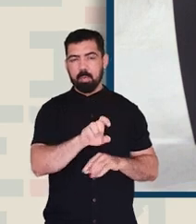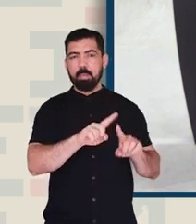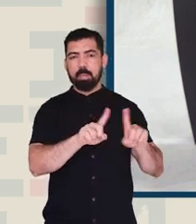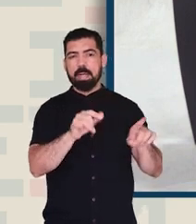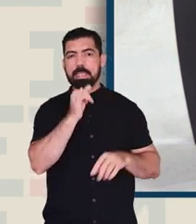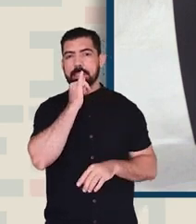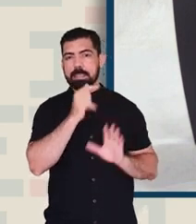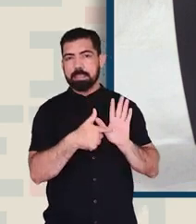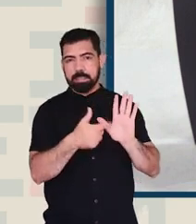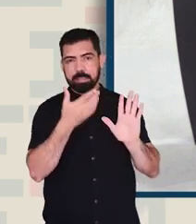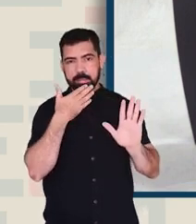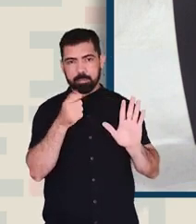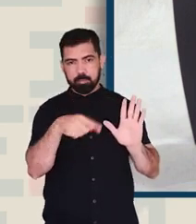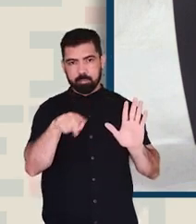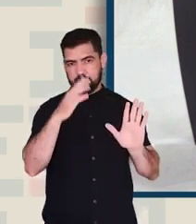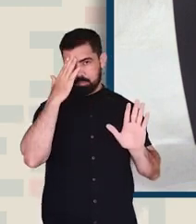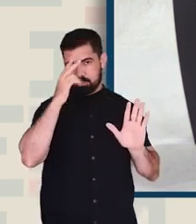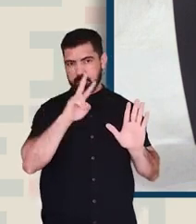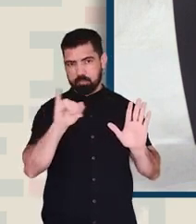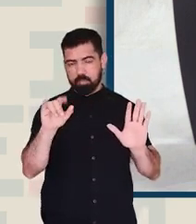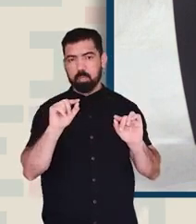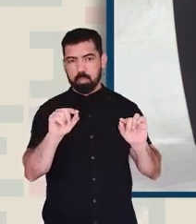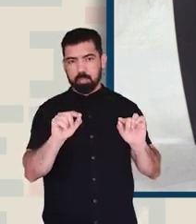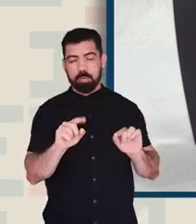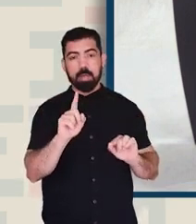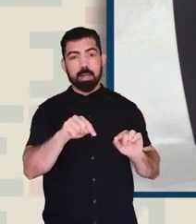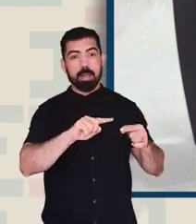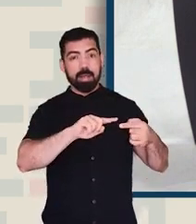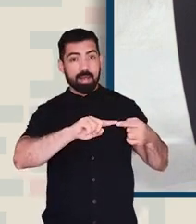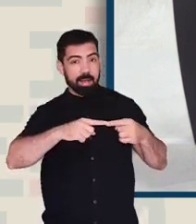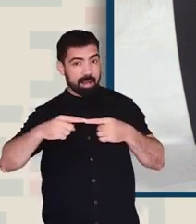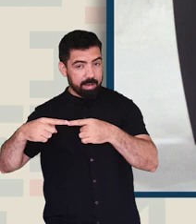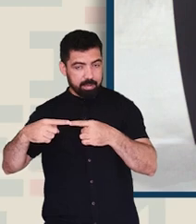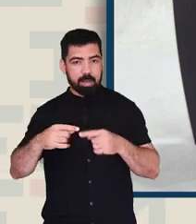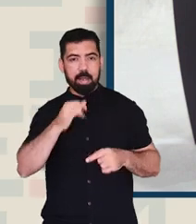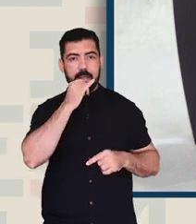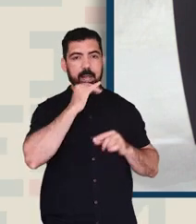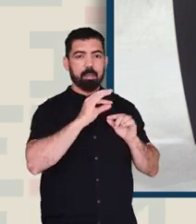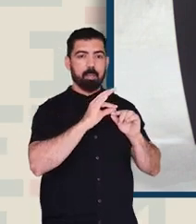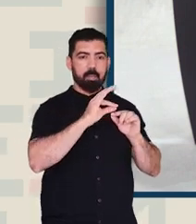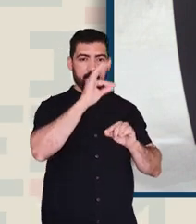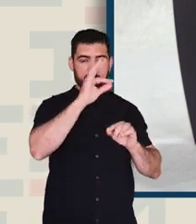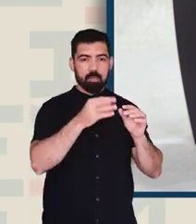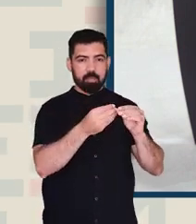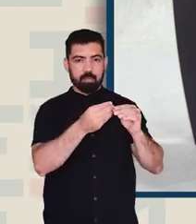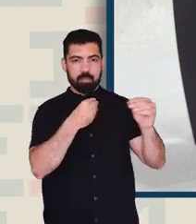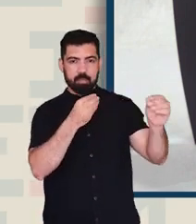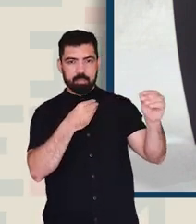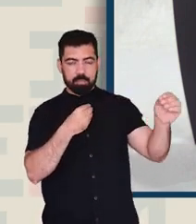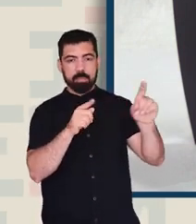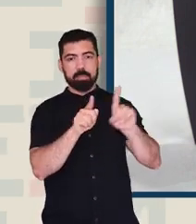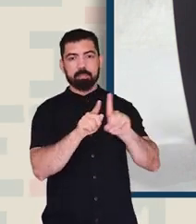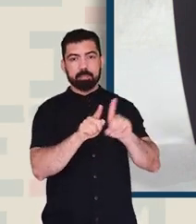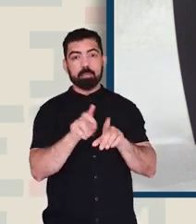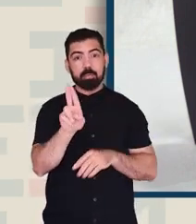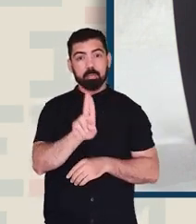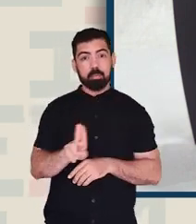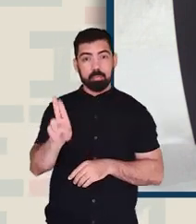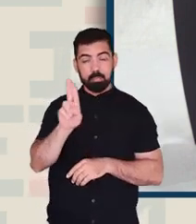eu posso exemplificar melhor no trombone, vocês vão entender exatamente a relação que tem do tamanho da vara do trombone